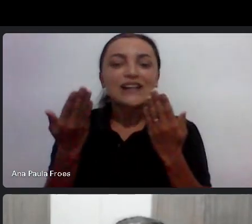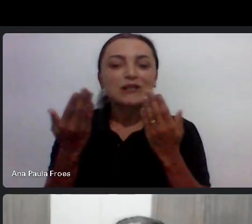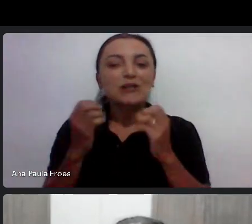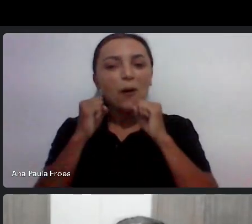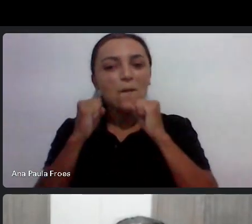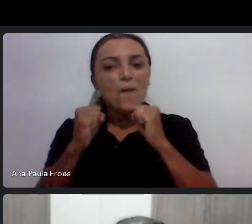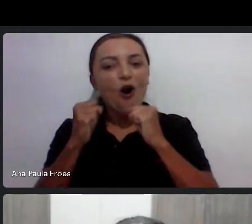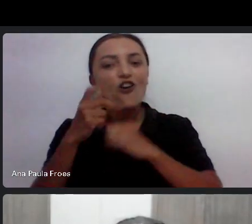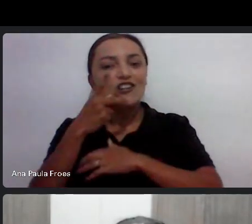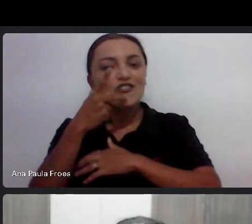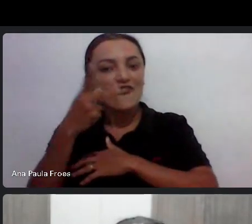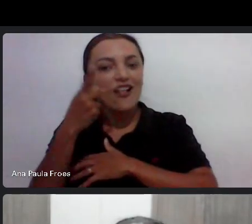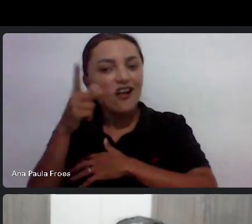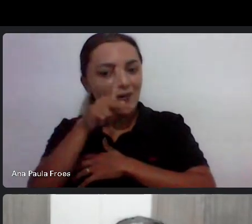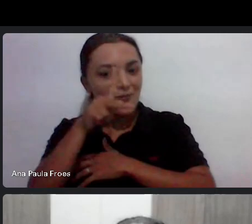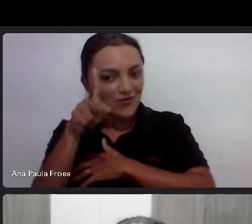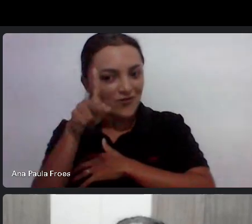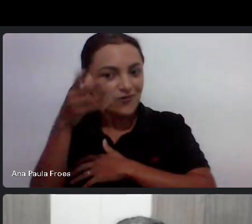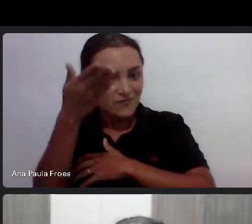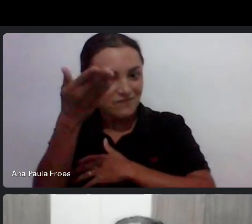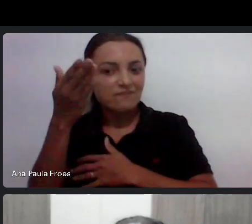coisa.